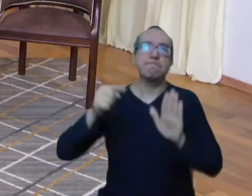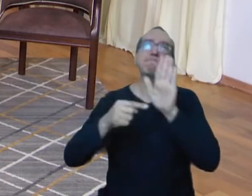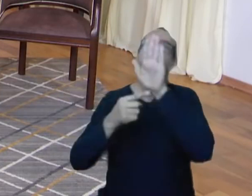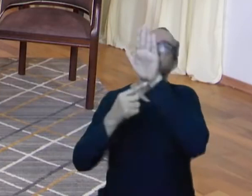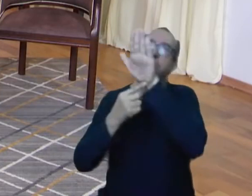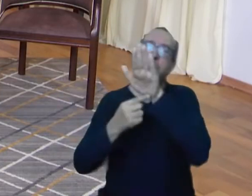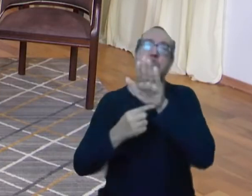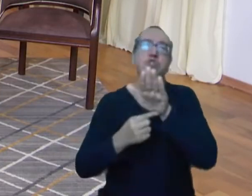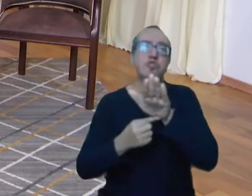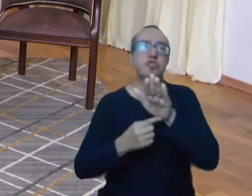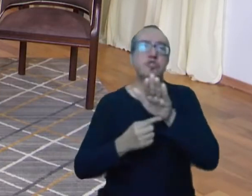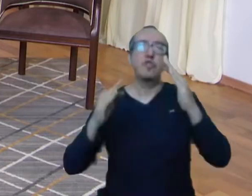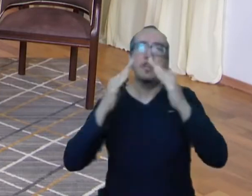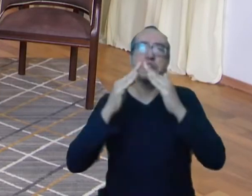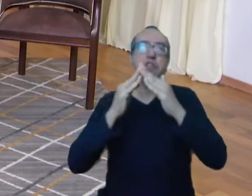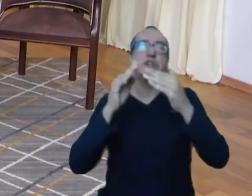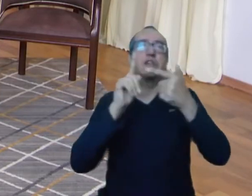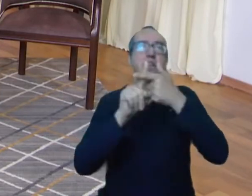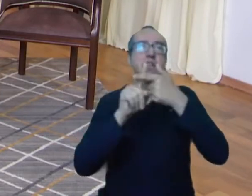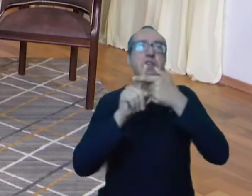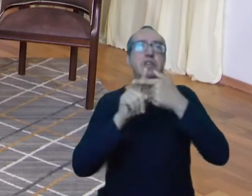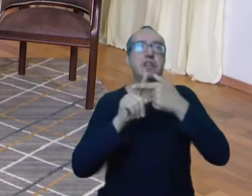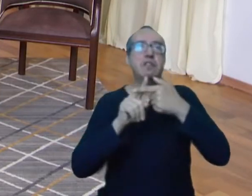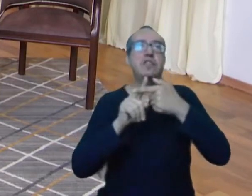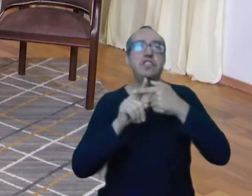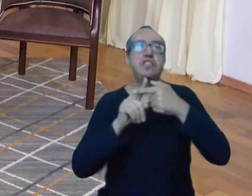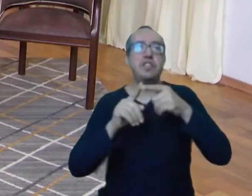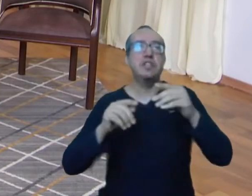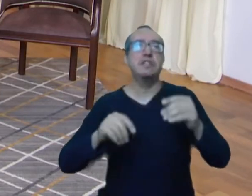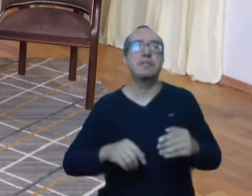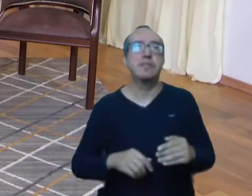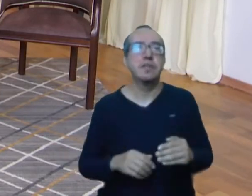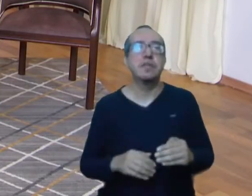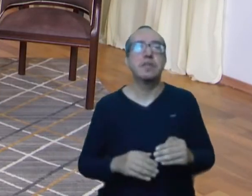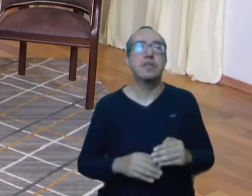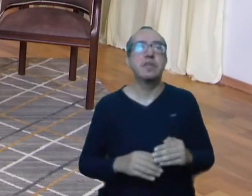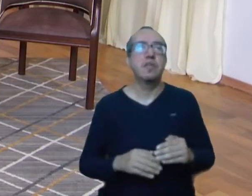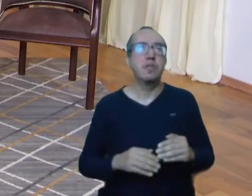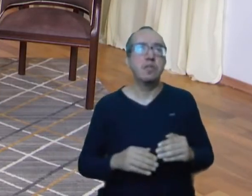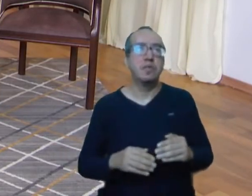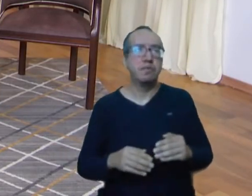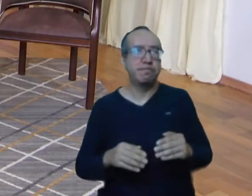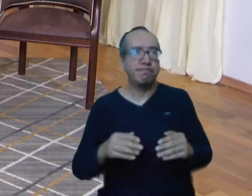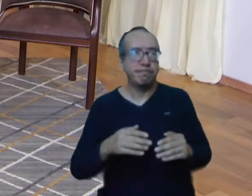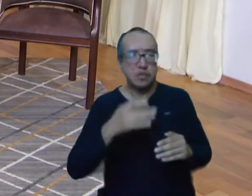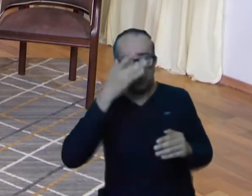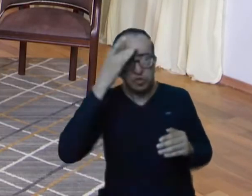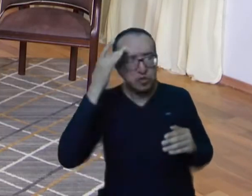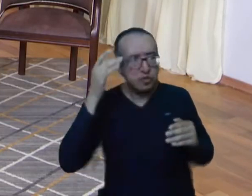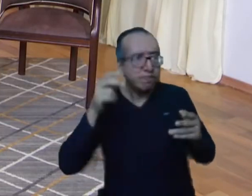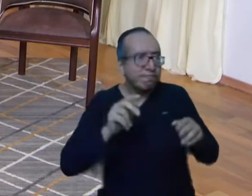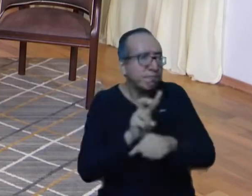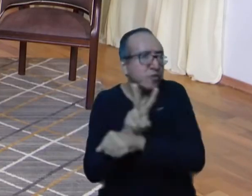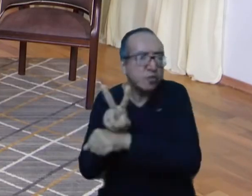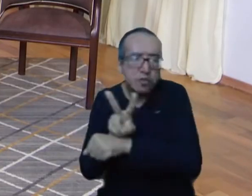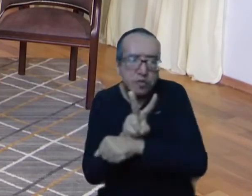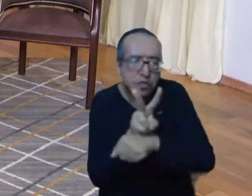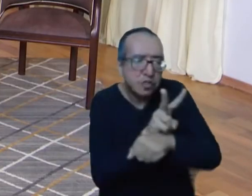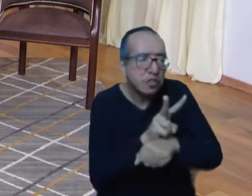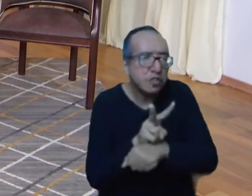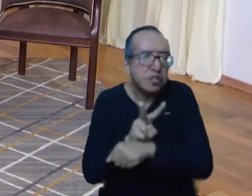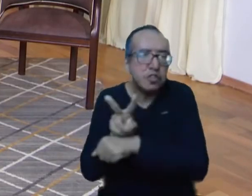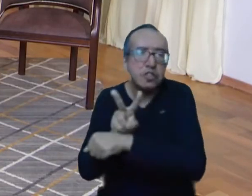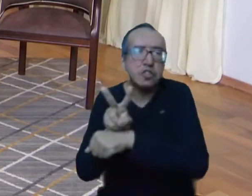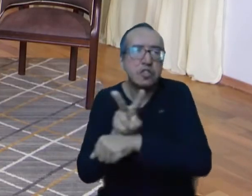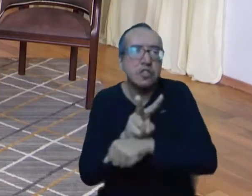como vigia, a fim de cuidar atentamente dos jovens e das crianças. E nós